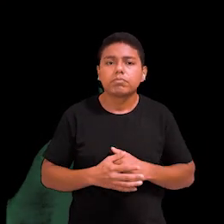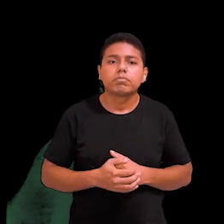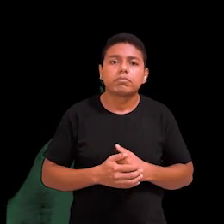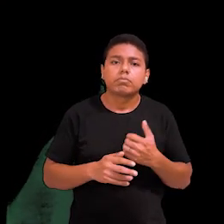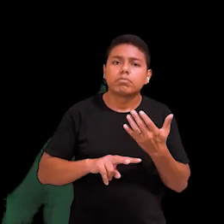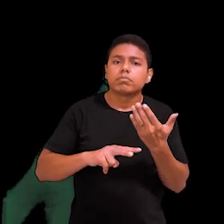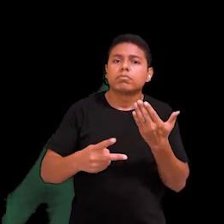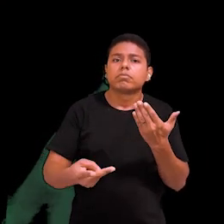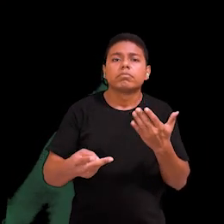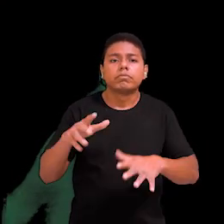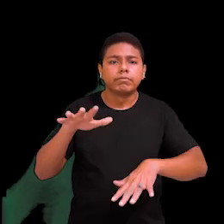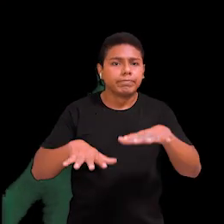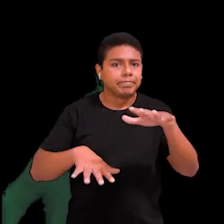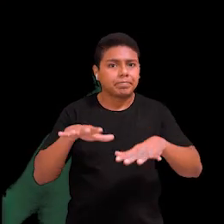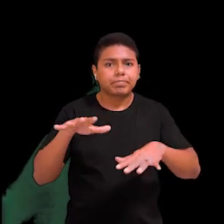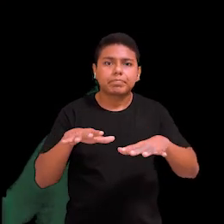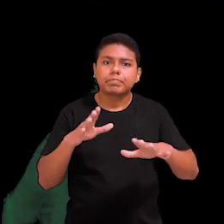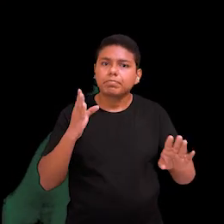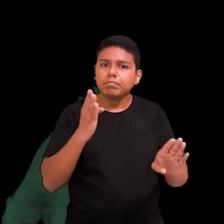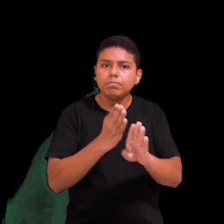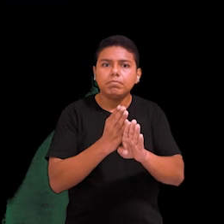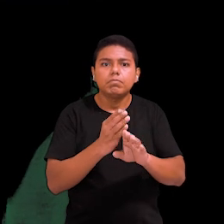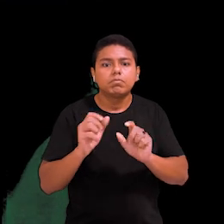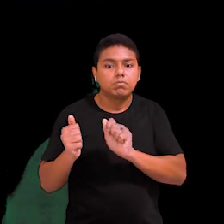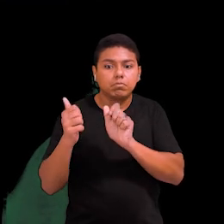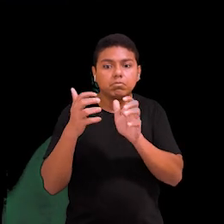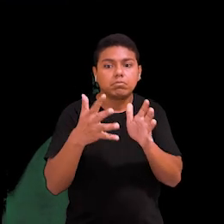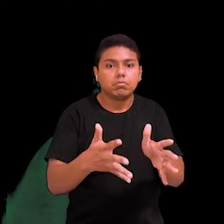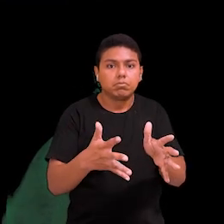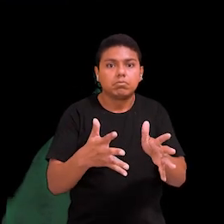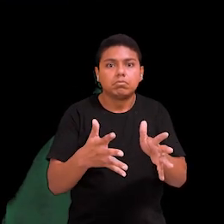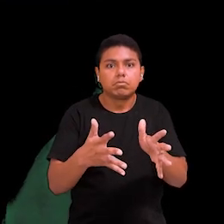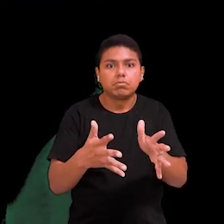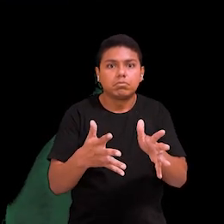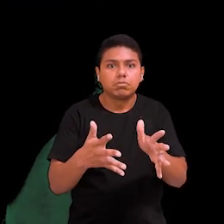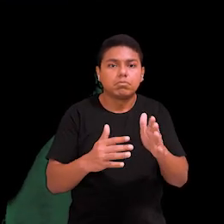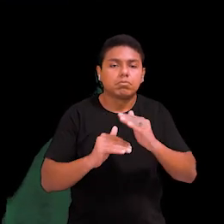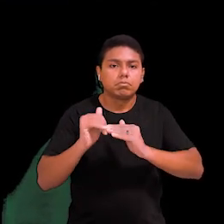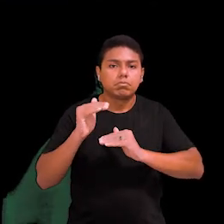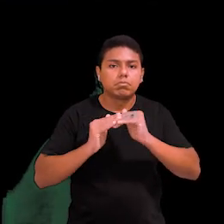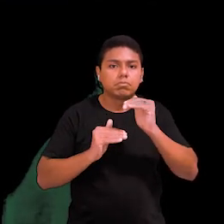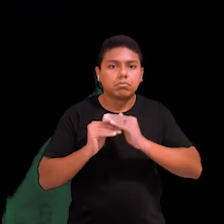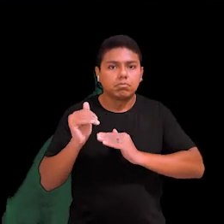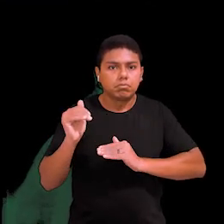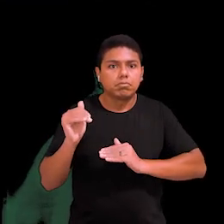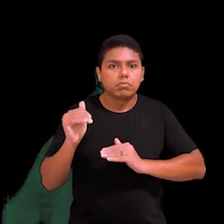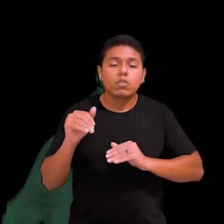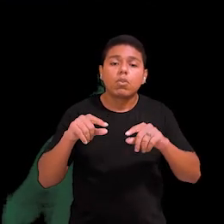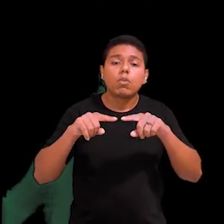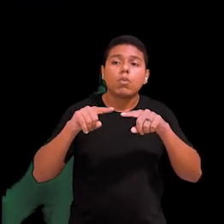uma depressão. O prognóstico depende da identificação precoce das intervenções no